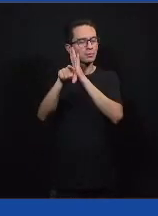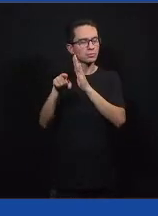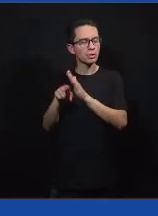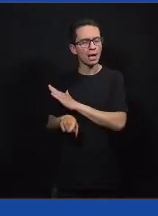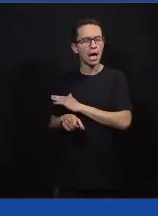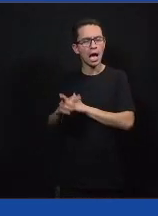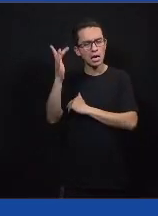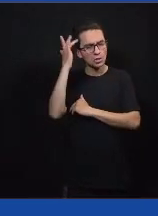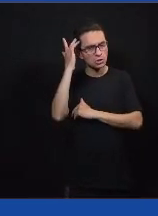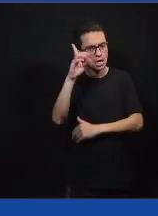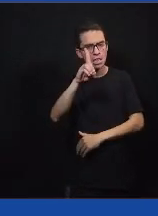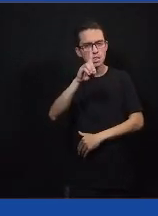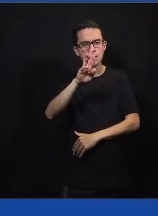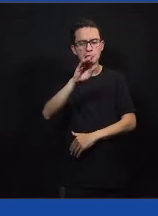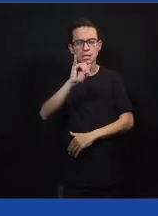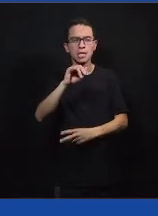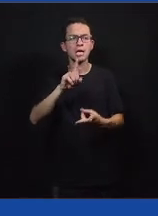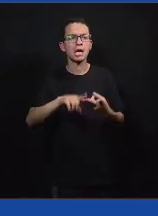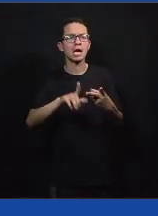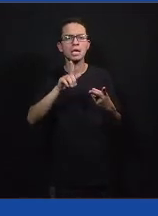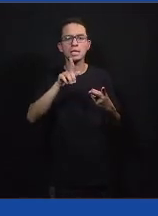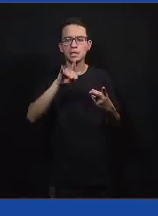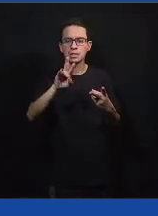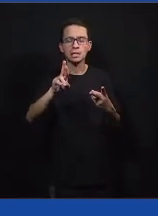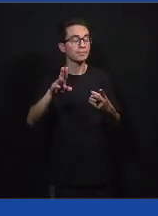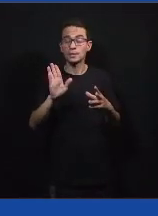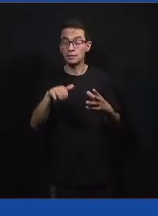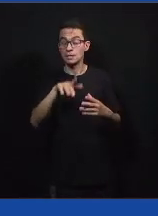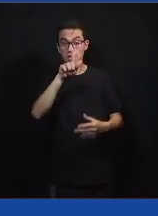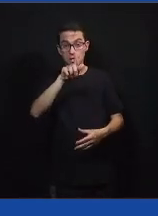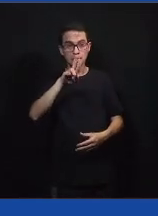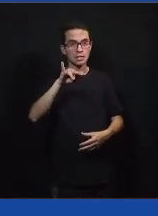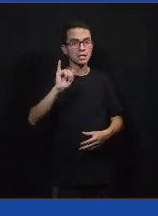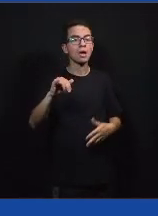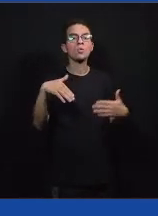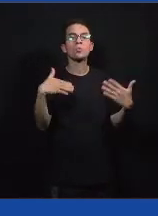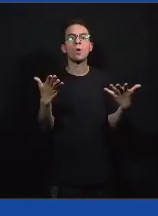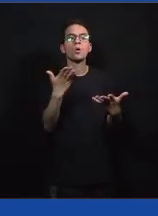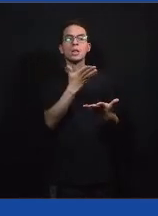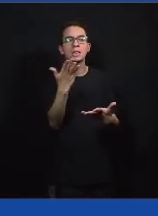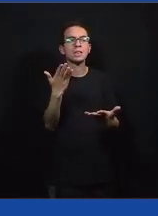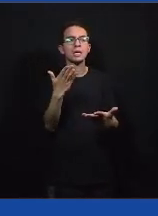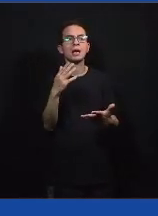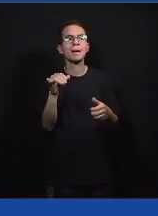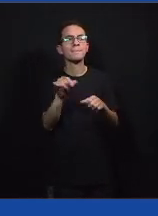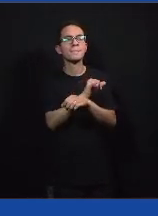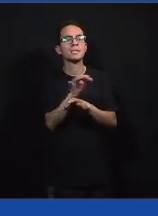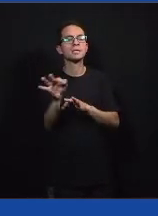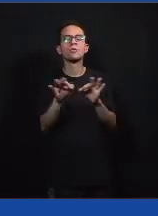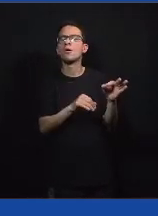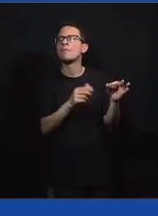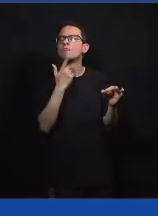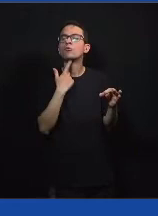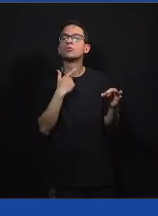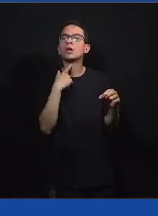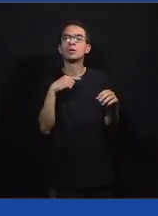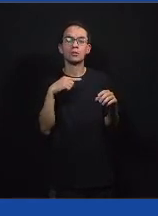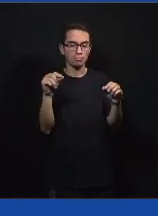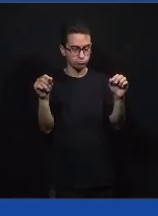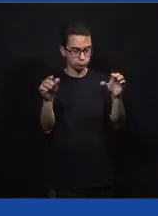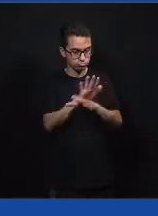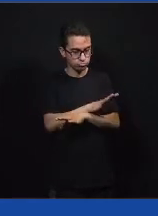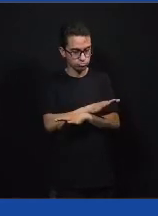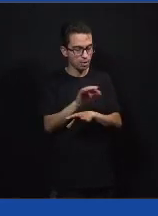perguntar para abrir outro Guiné quem tiver responder que qual que que eles planejam agora né que o depois do